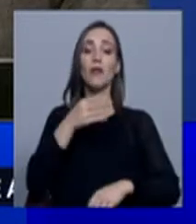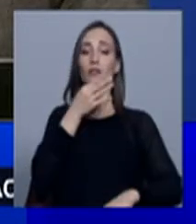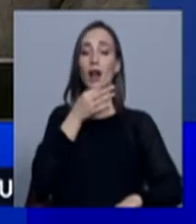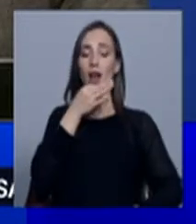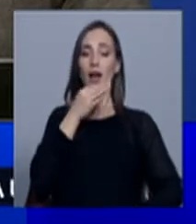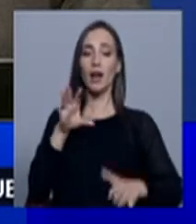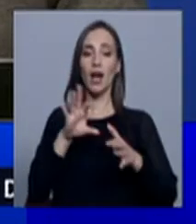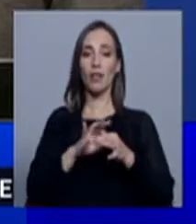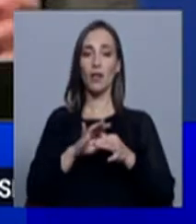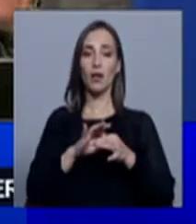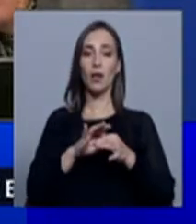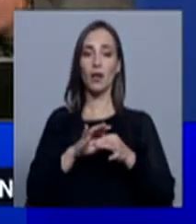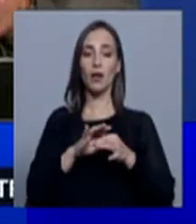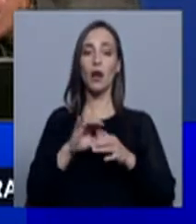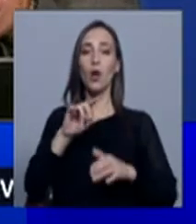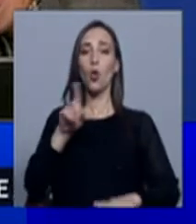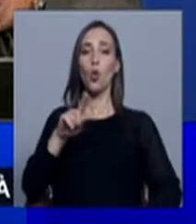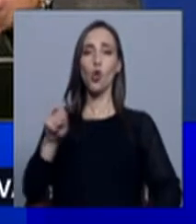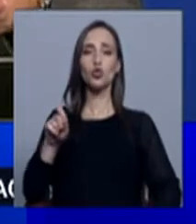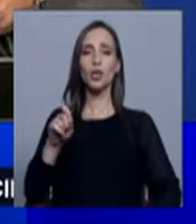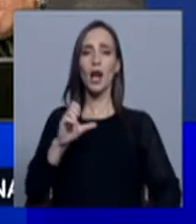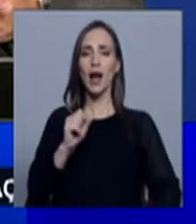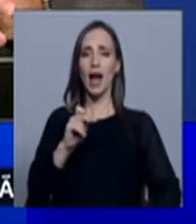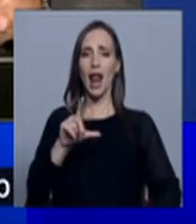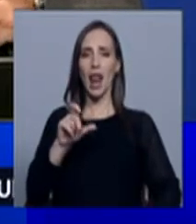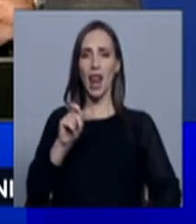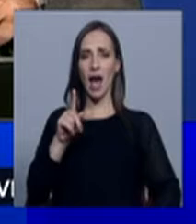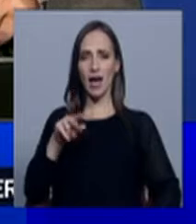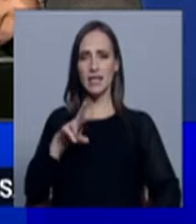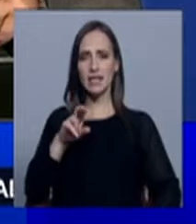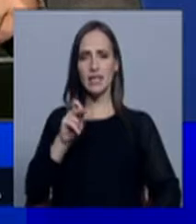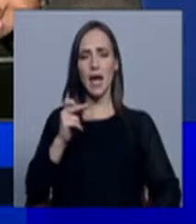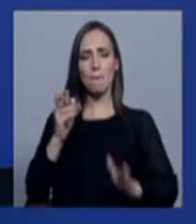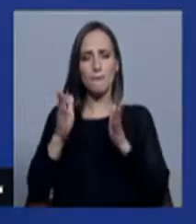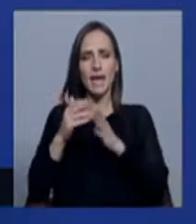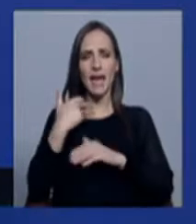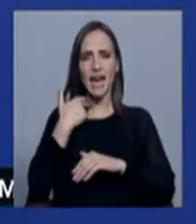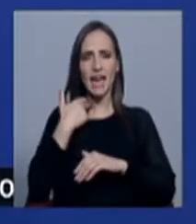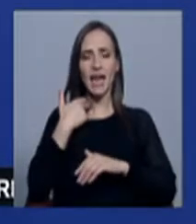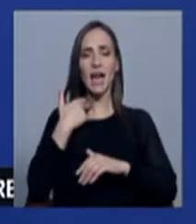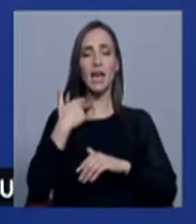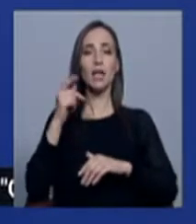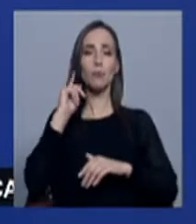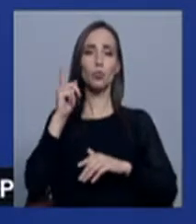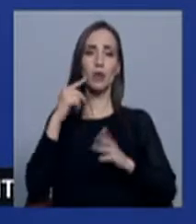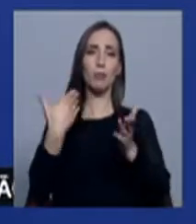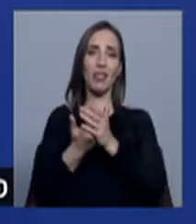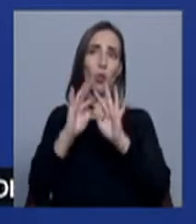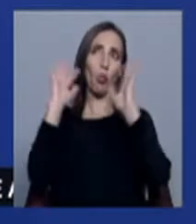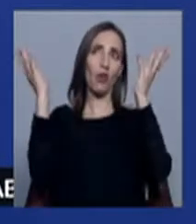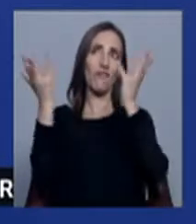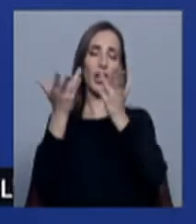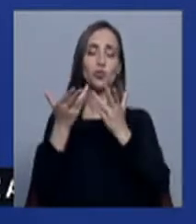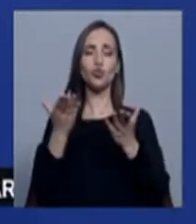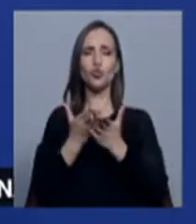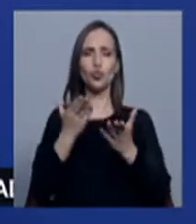luz das pequenas galáxias e a importância para a evolução do universo. Muito rapidamente, é um estudo muito interessante que nos mostra